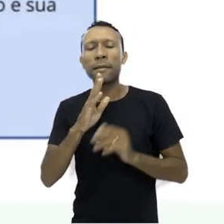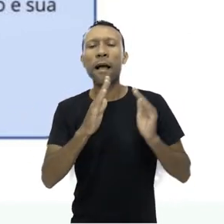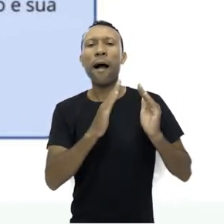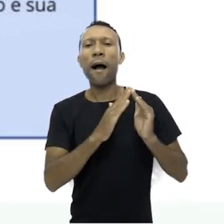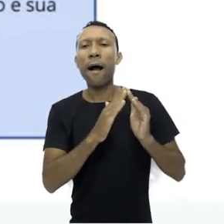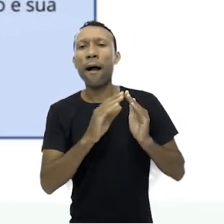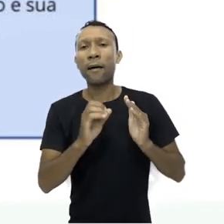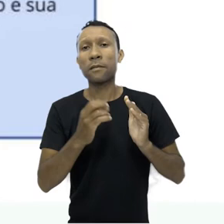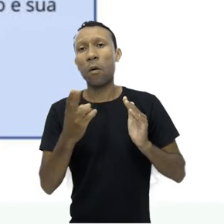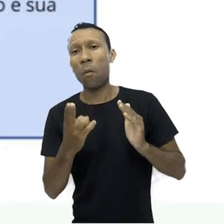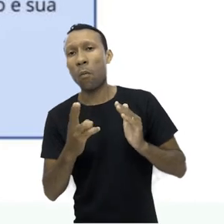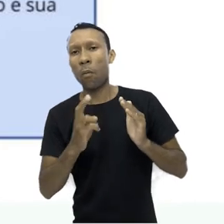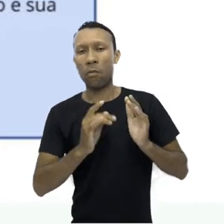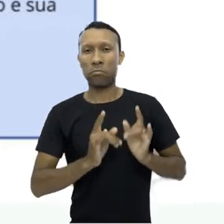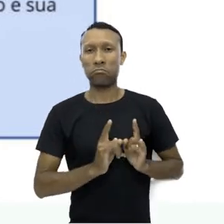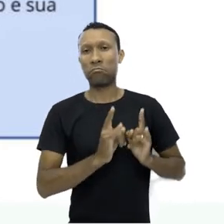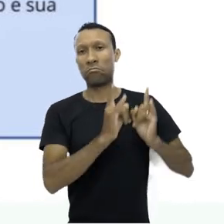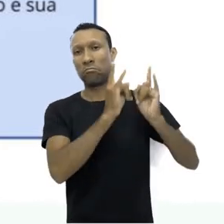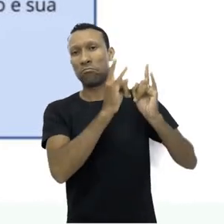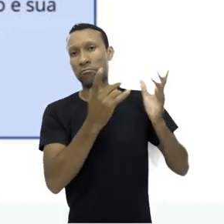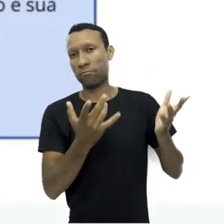que conhecer o apartamento, tá bom?